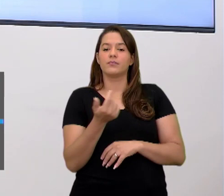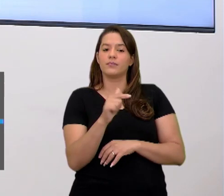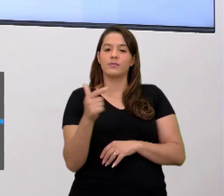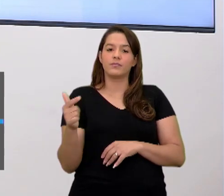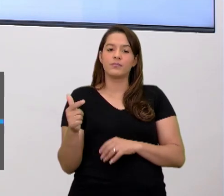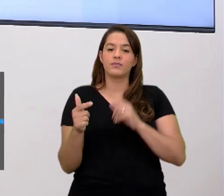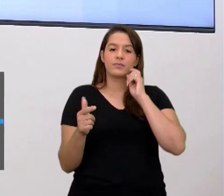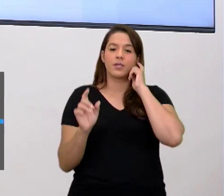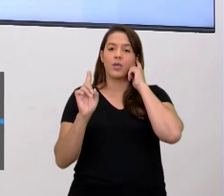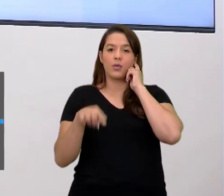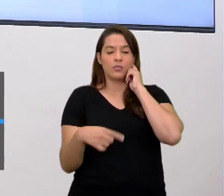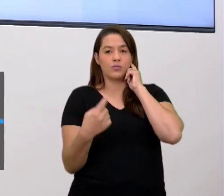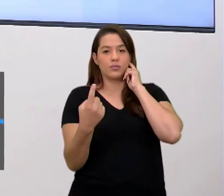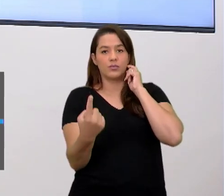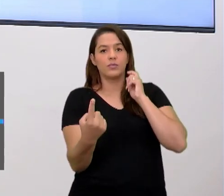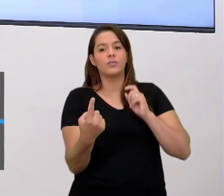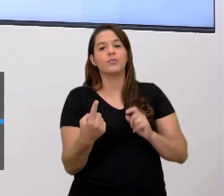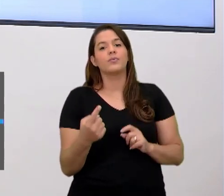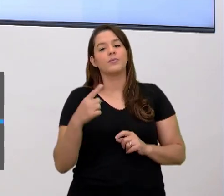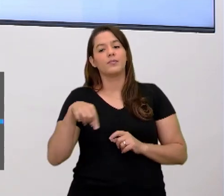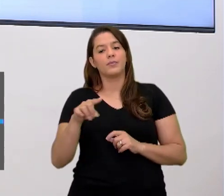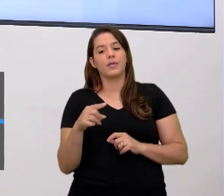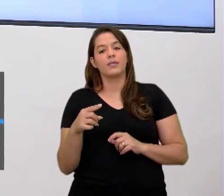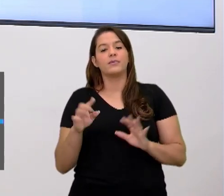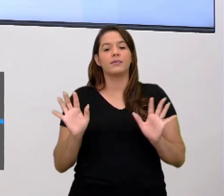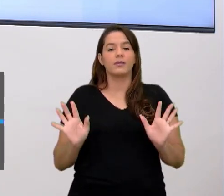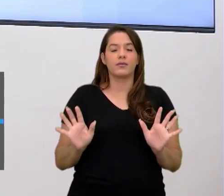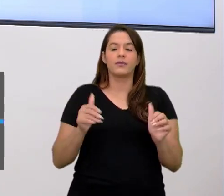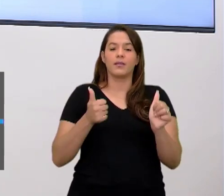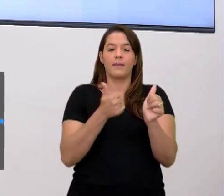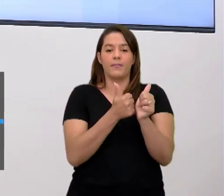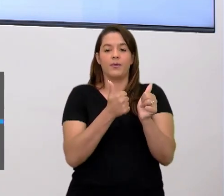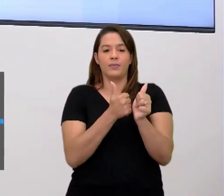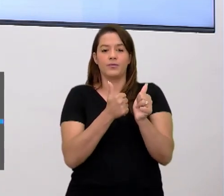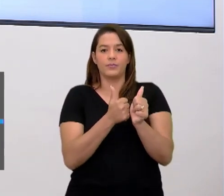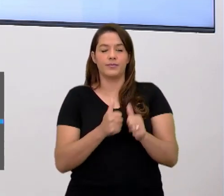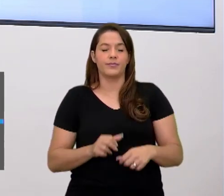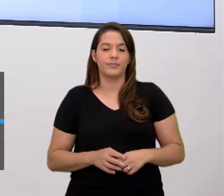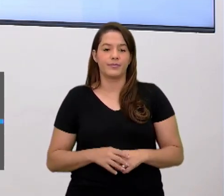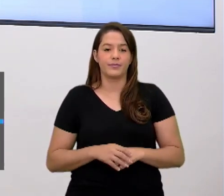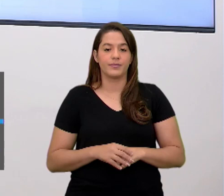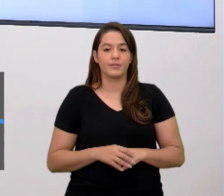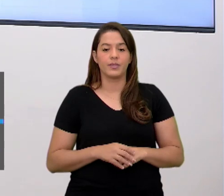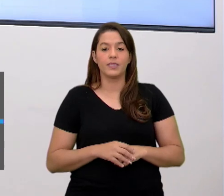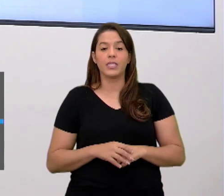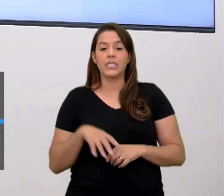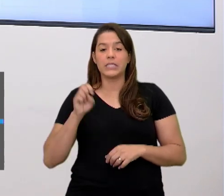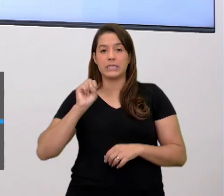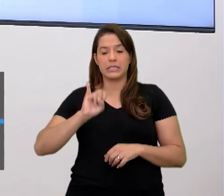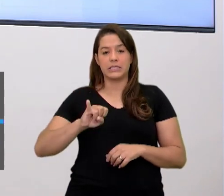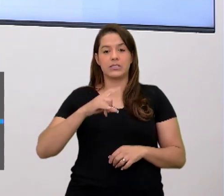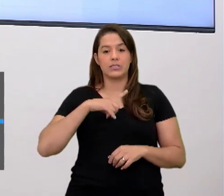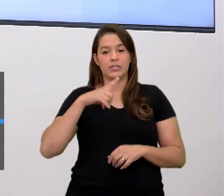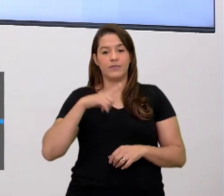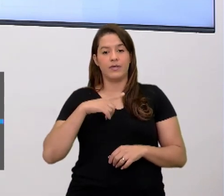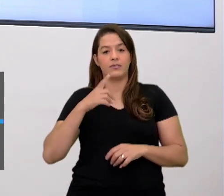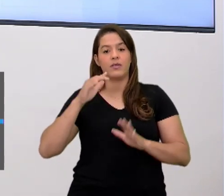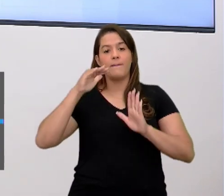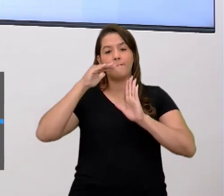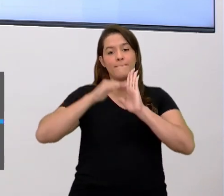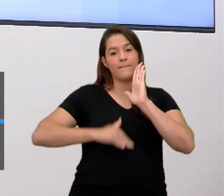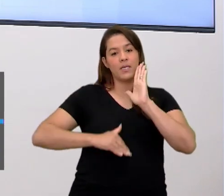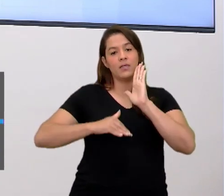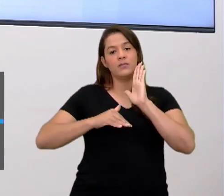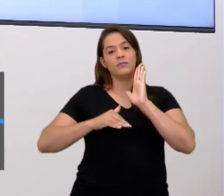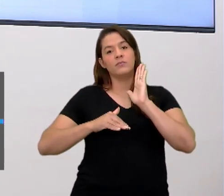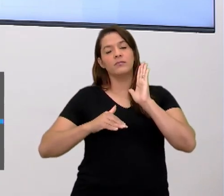ideal é o quê? É o 1. Mas ele está o quê? Ele está próximo, tá, ok? Se a gente tivesse menos pessoas com